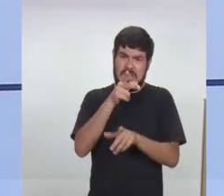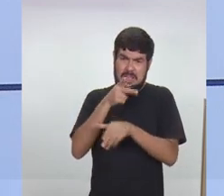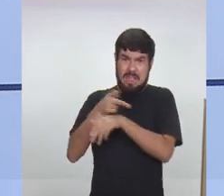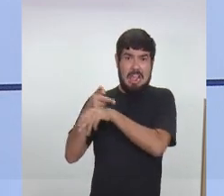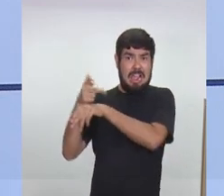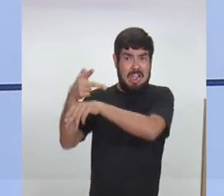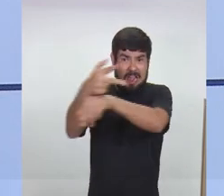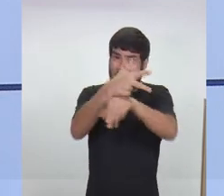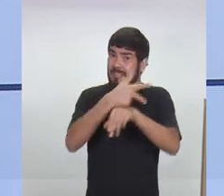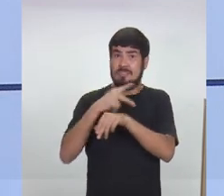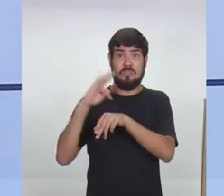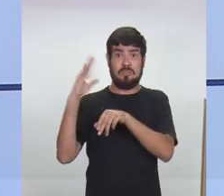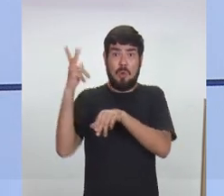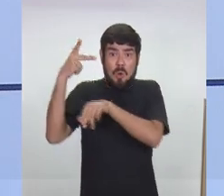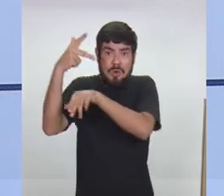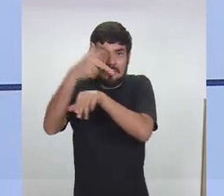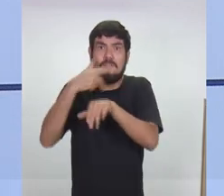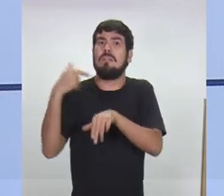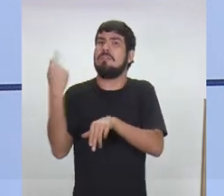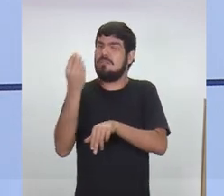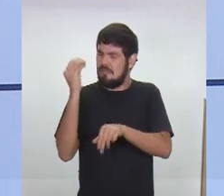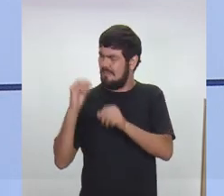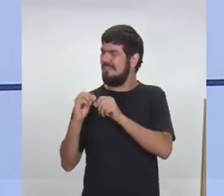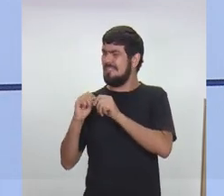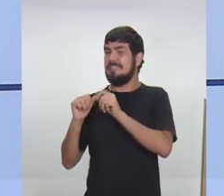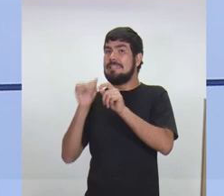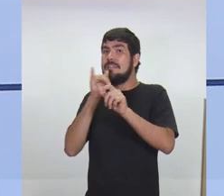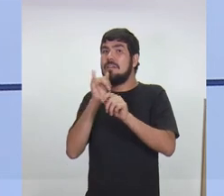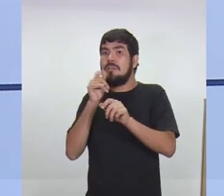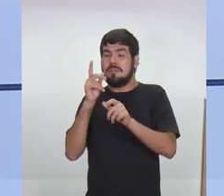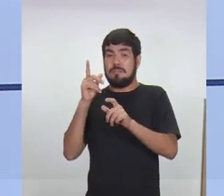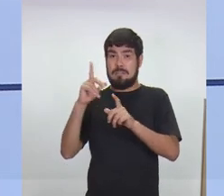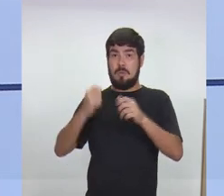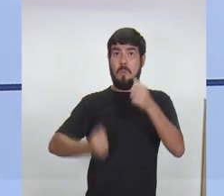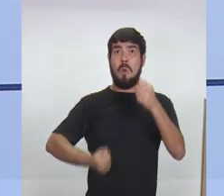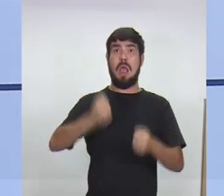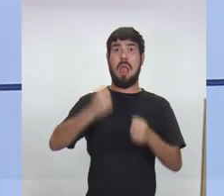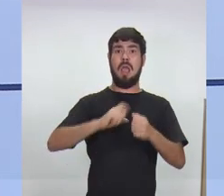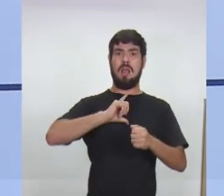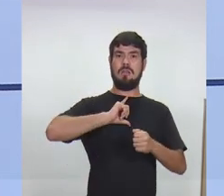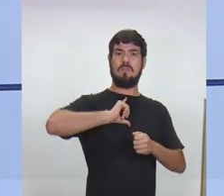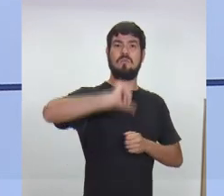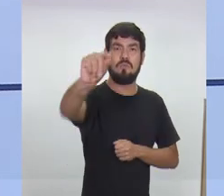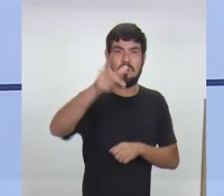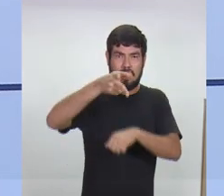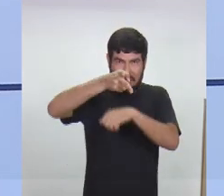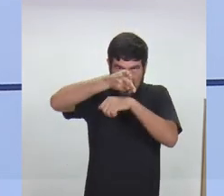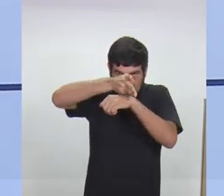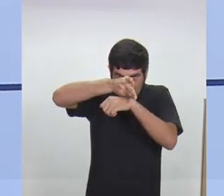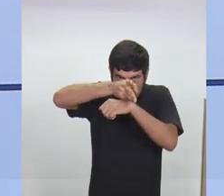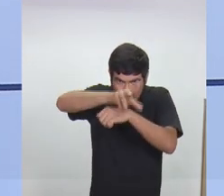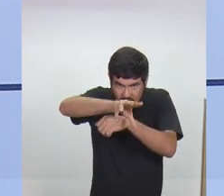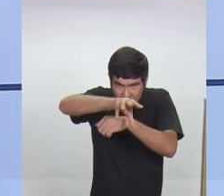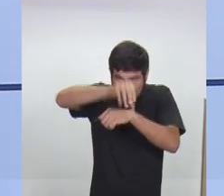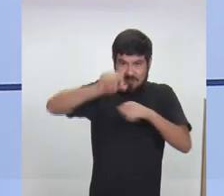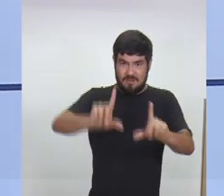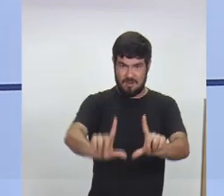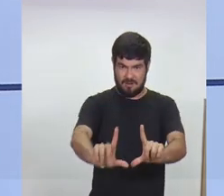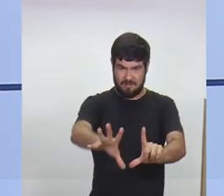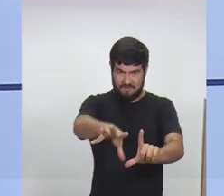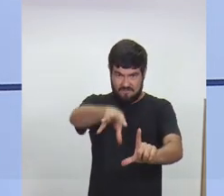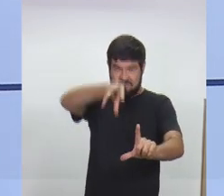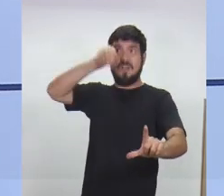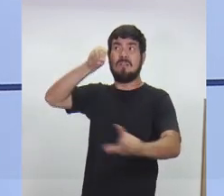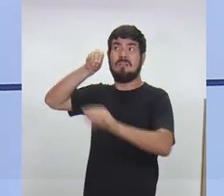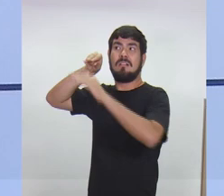as câmeras de vigilância nós vamos fazer isso todas as vezes que um carro passa em algum ponto da cidade a câmera faz a leitura e armazena no